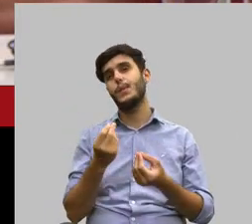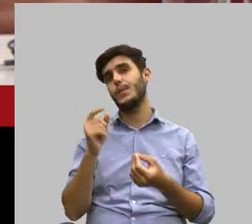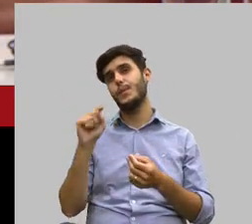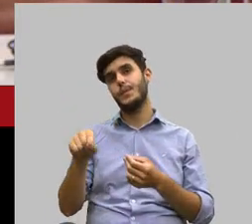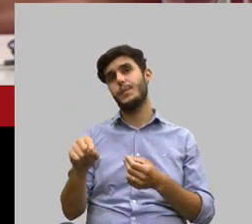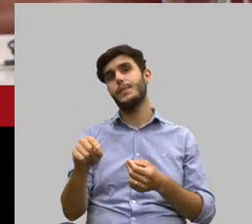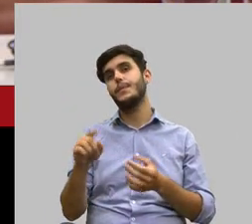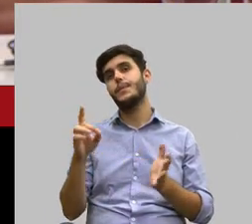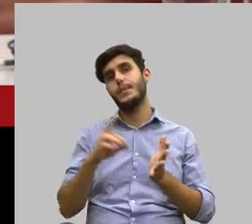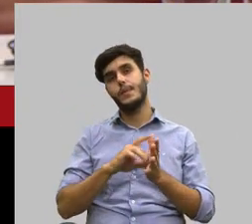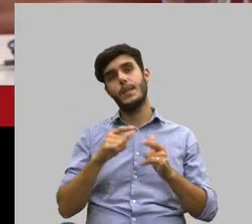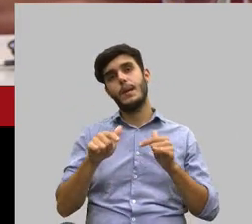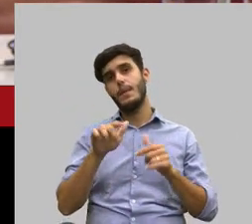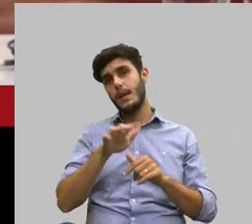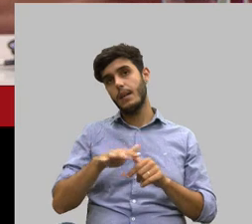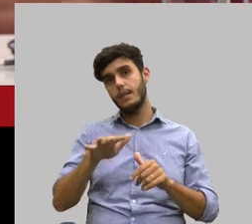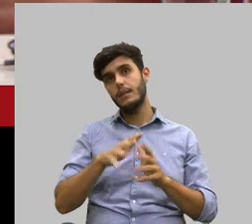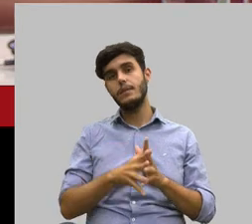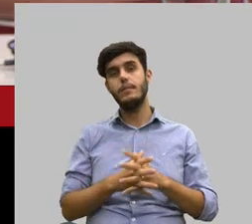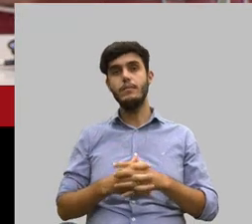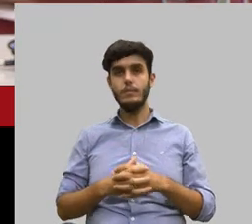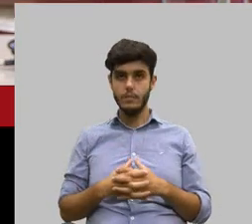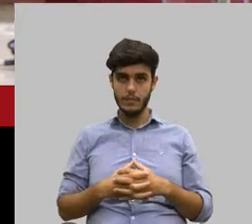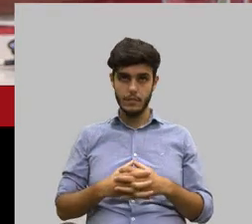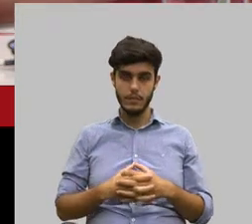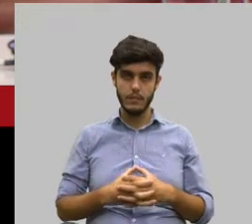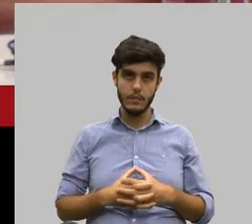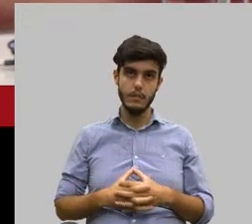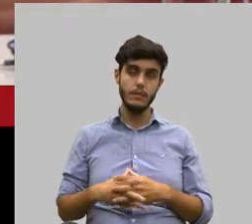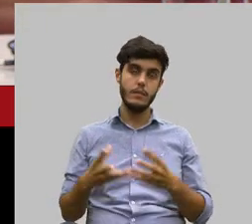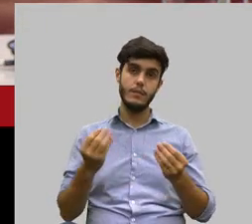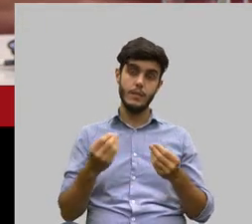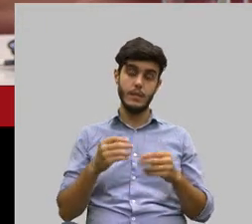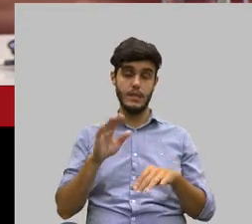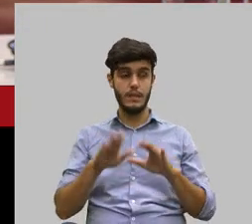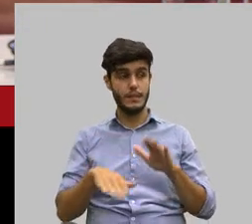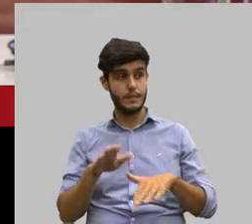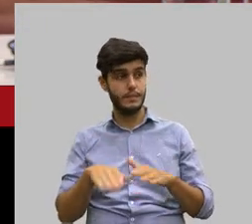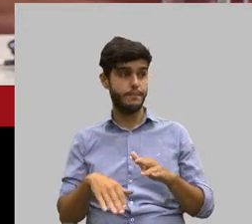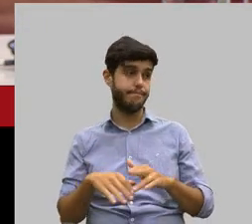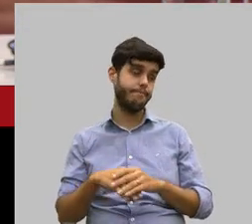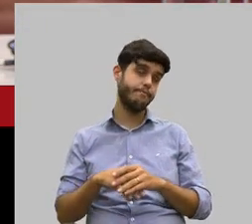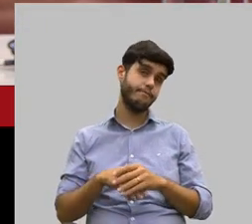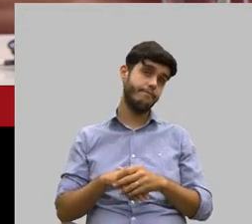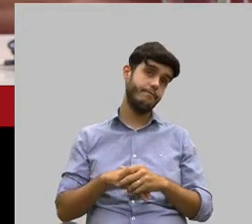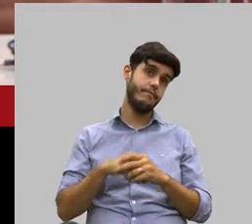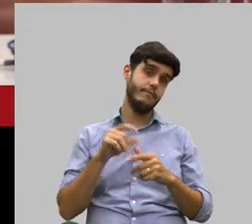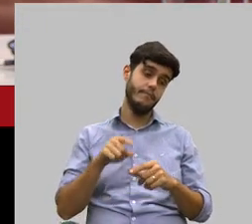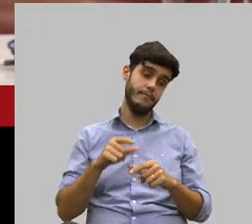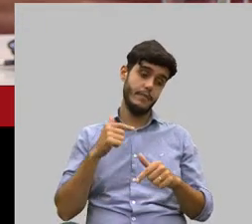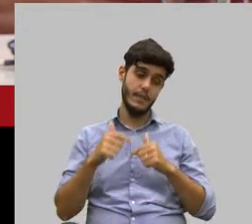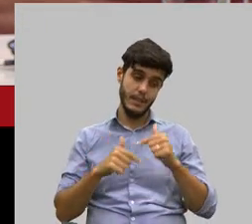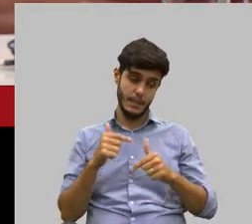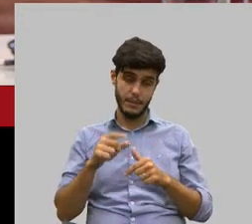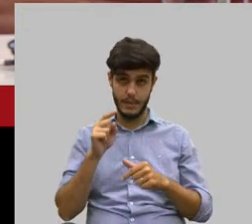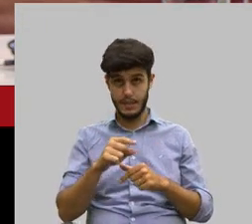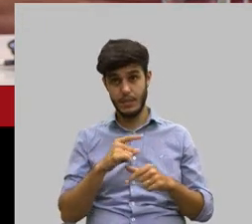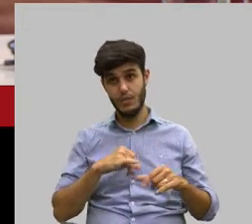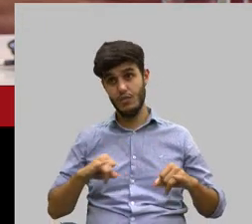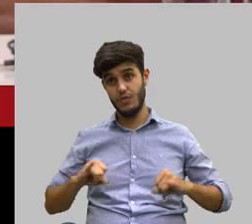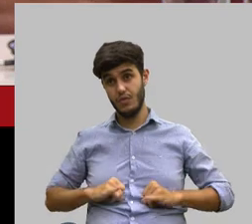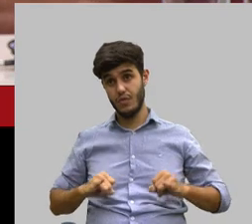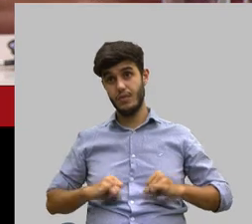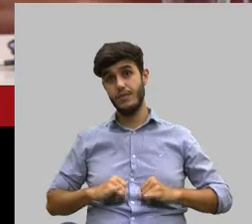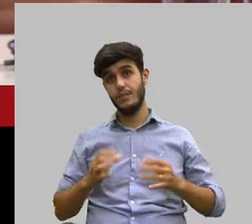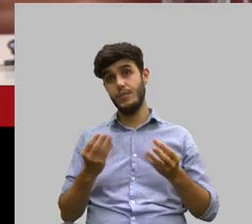ambientes de trabalho a gente sabe disso né muitas vezes a gente durante a carreira da gente a contra goosto a gente sofre cada coisa